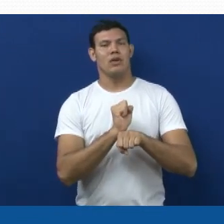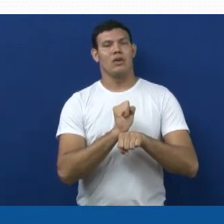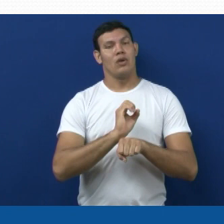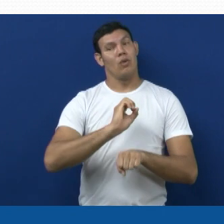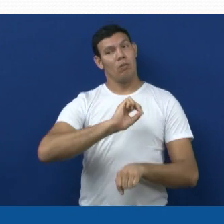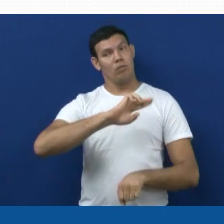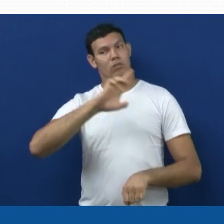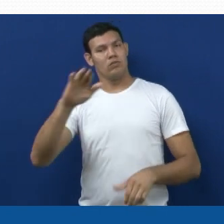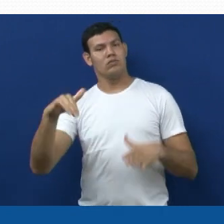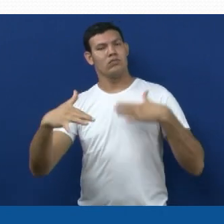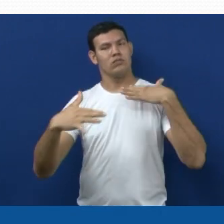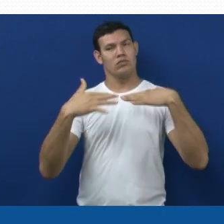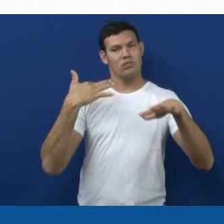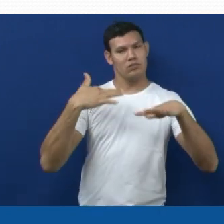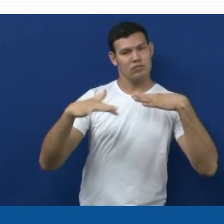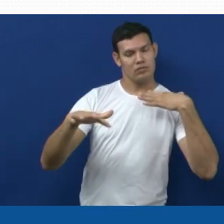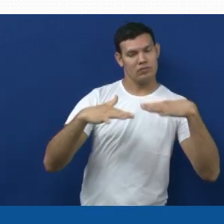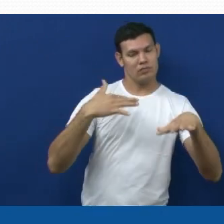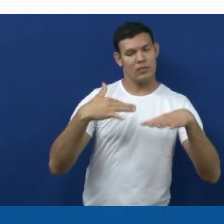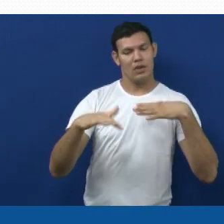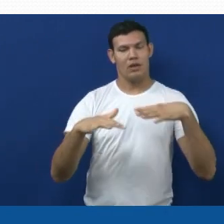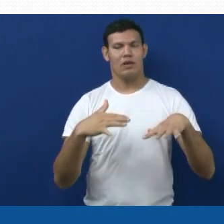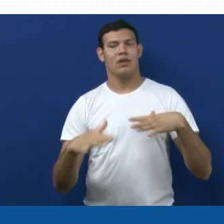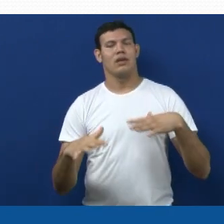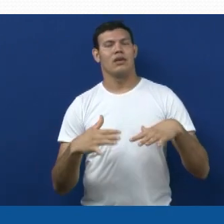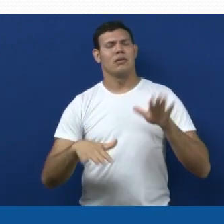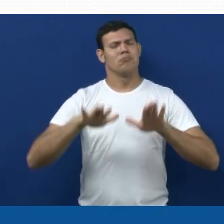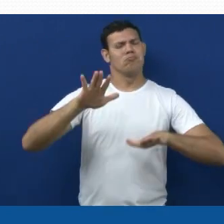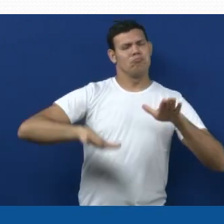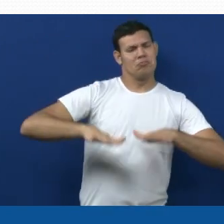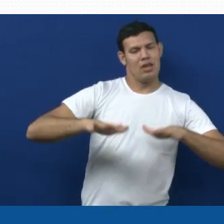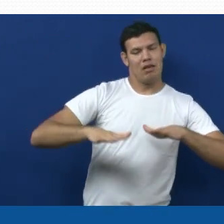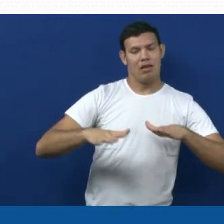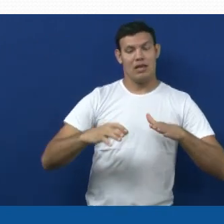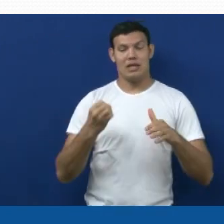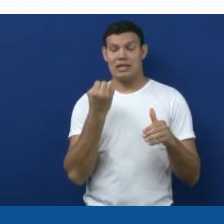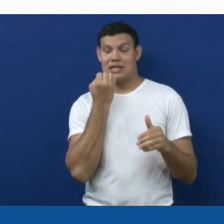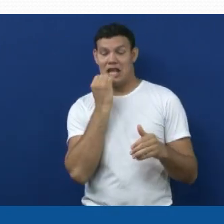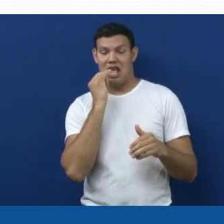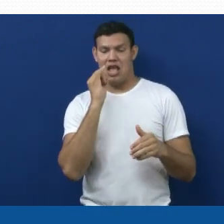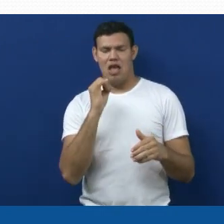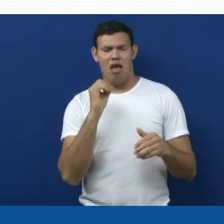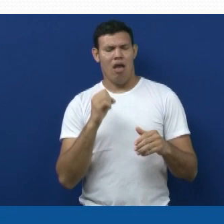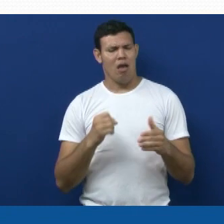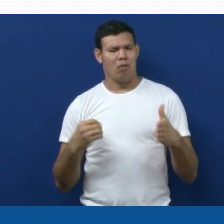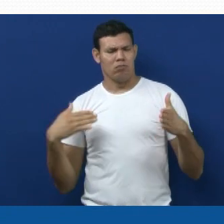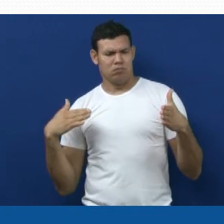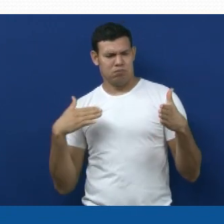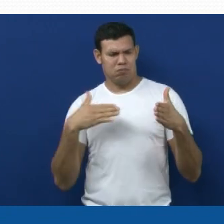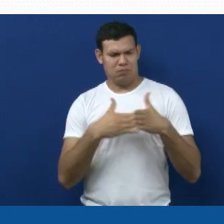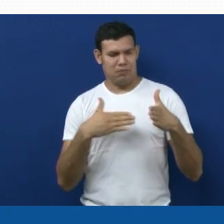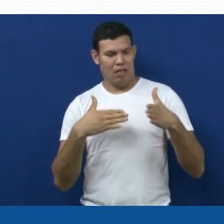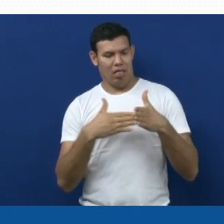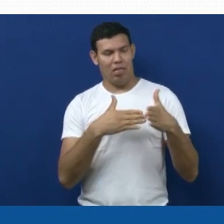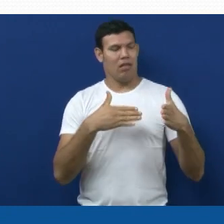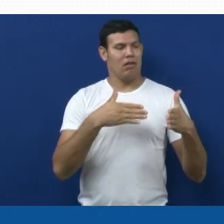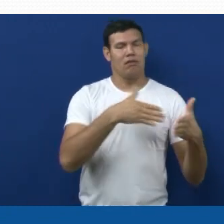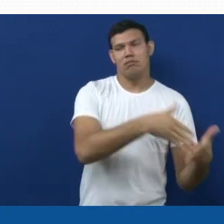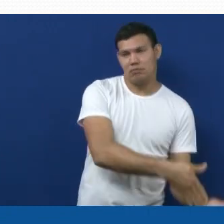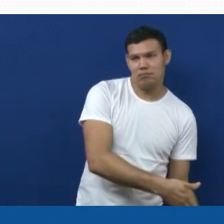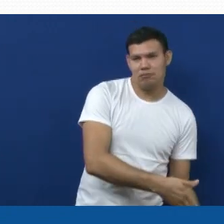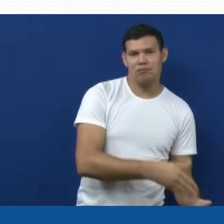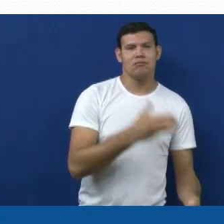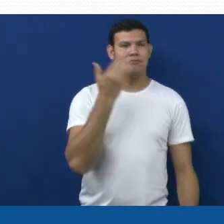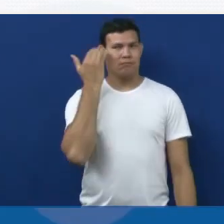de movimento, a menos que uma força seja aplicada para romper esse equilíbrio.